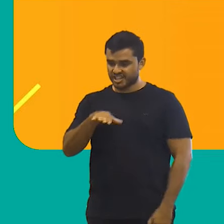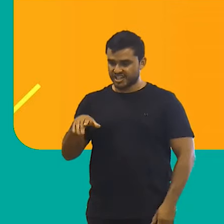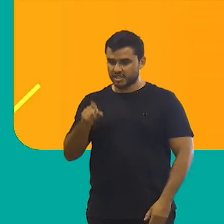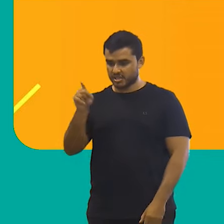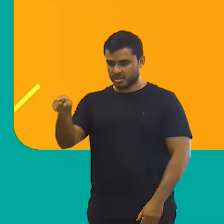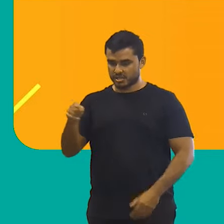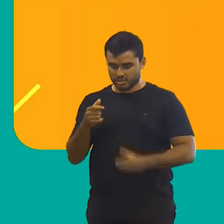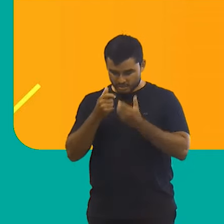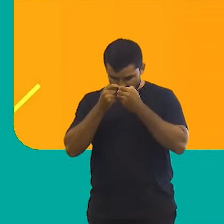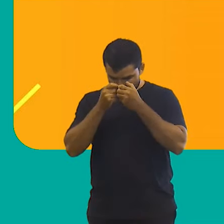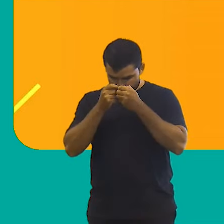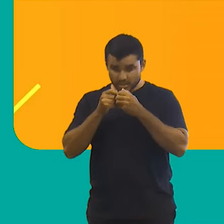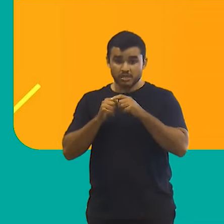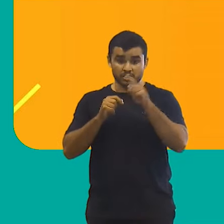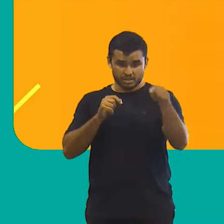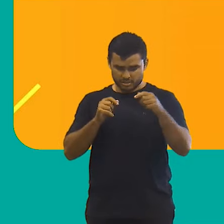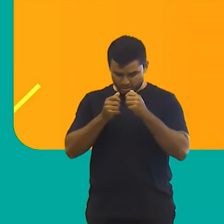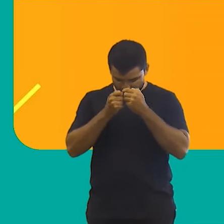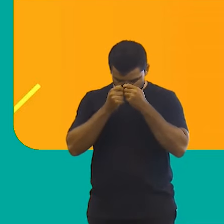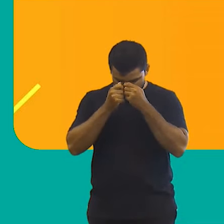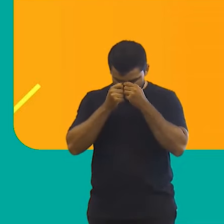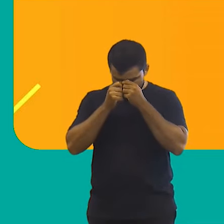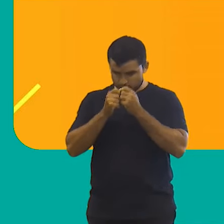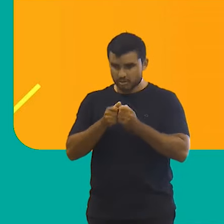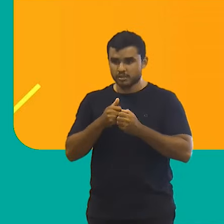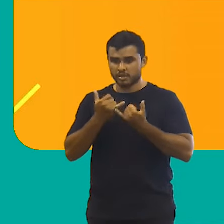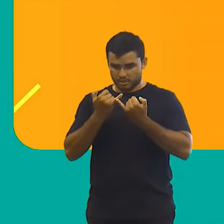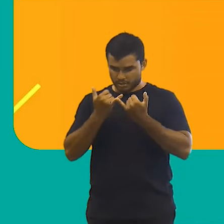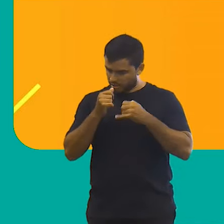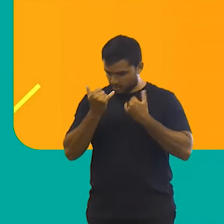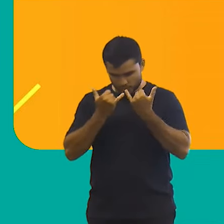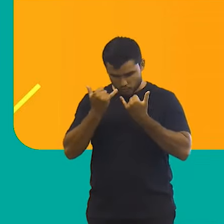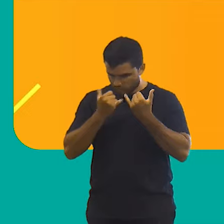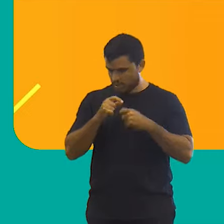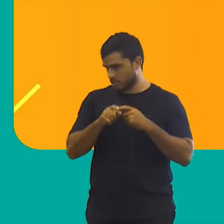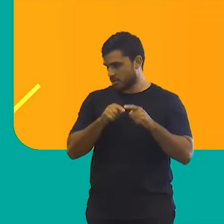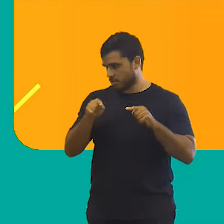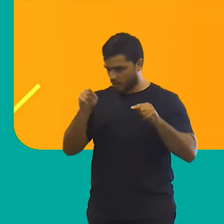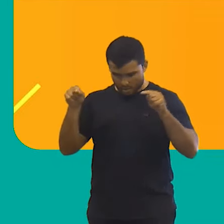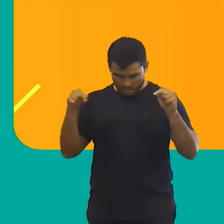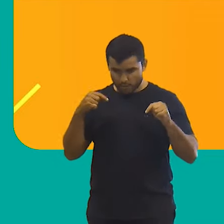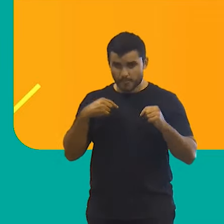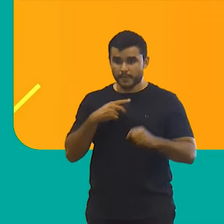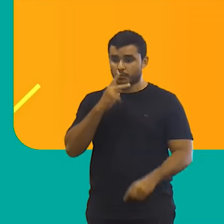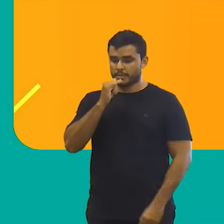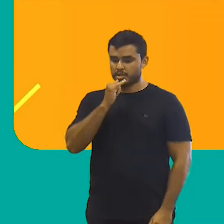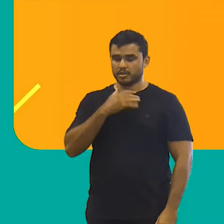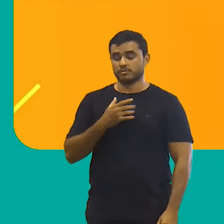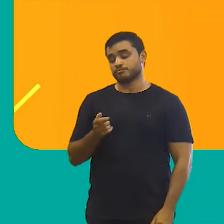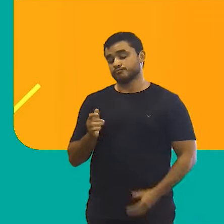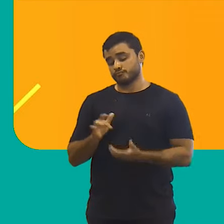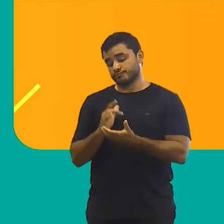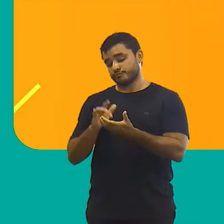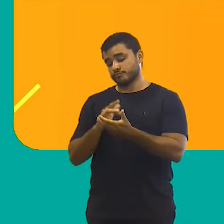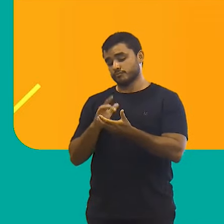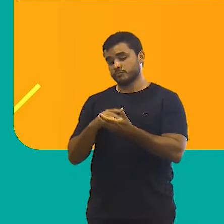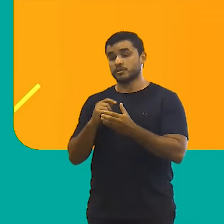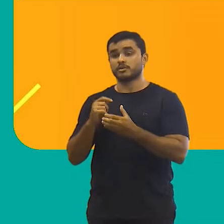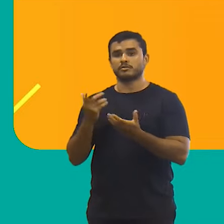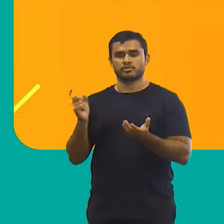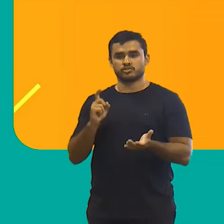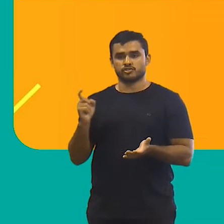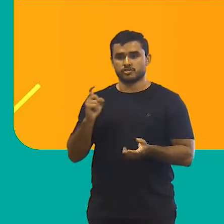vendo o Mundo Bita, a outra criança está jogando LOL, aí o pai está vendo vídeo no TikTok,